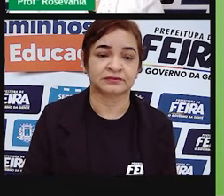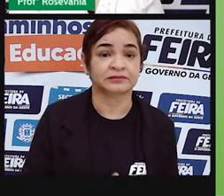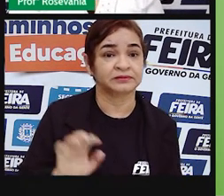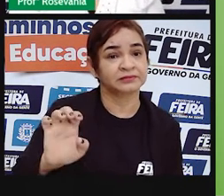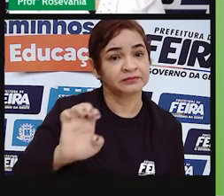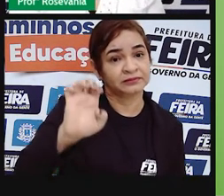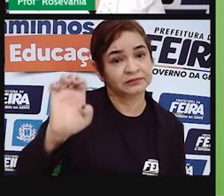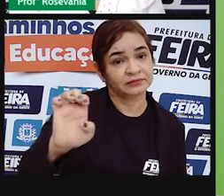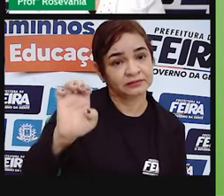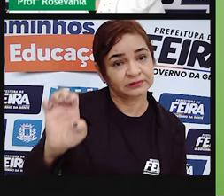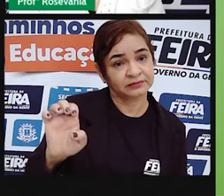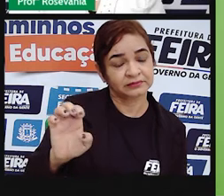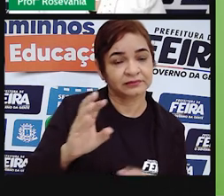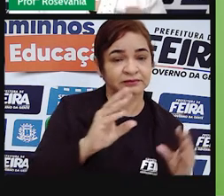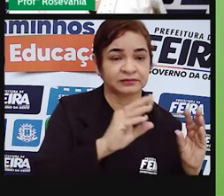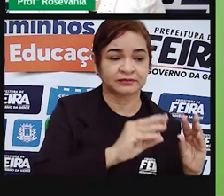saindo